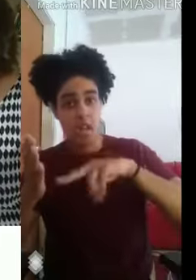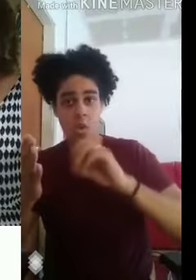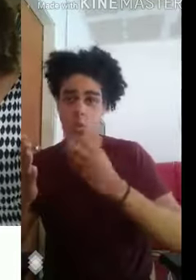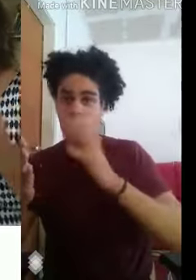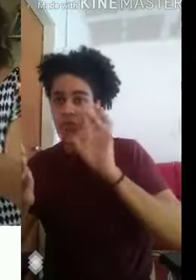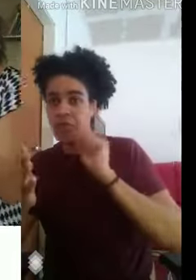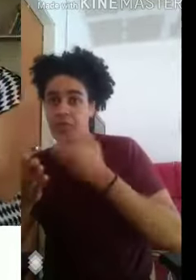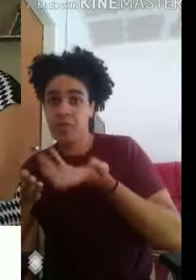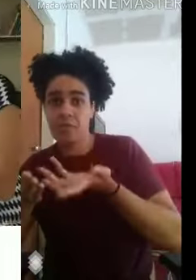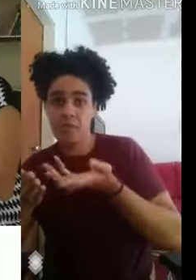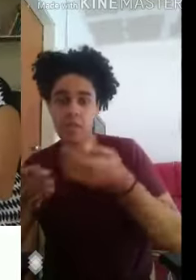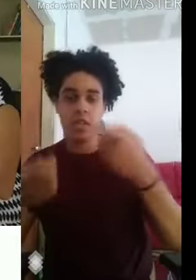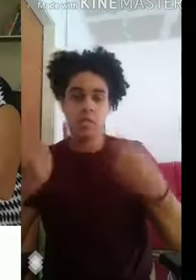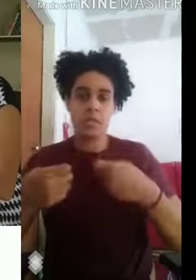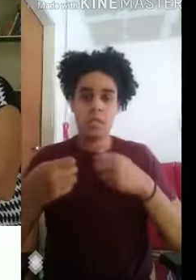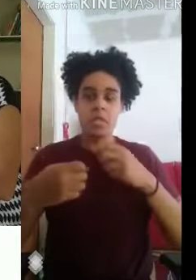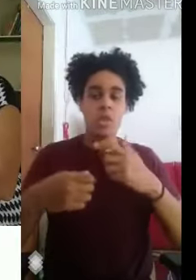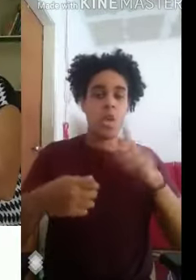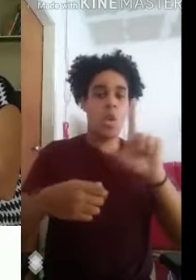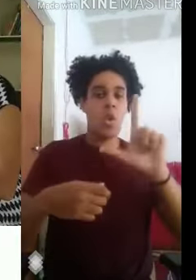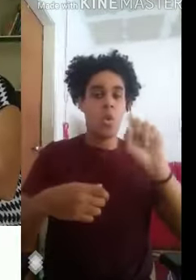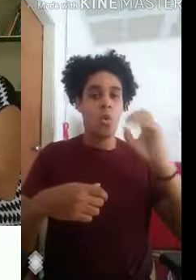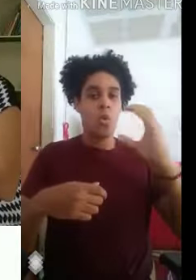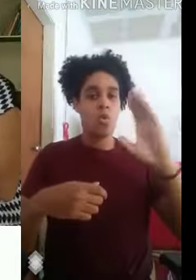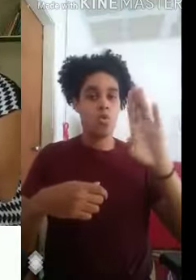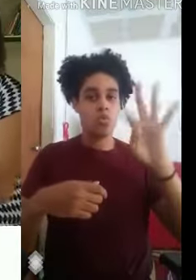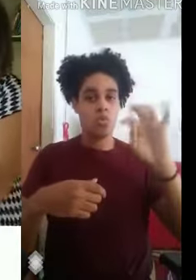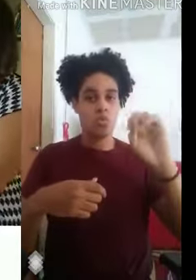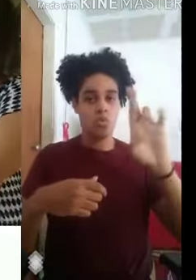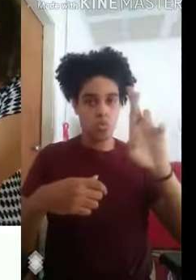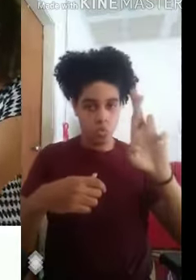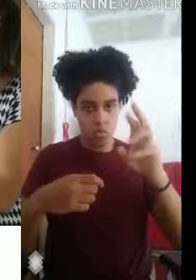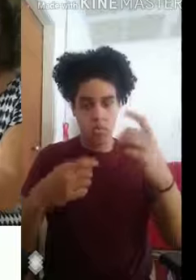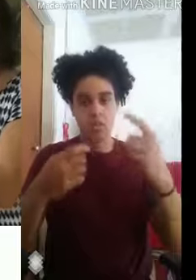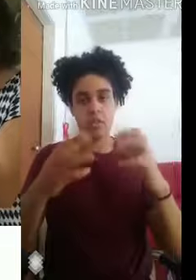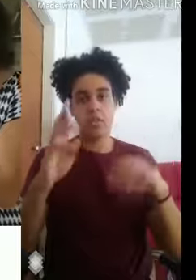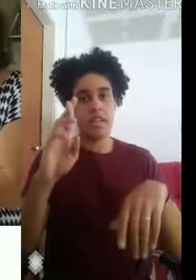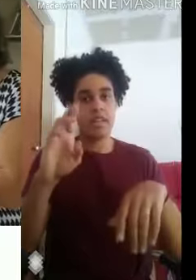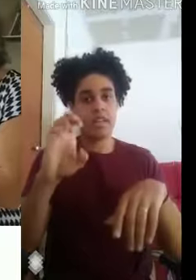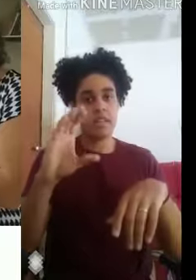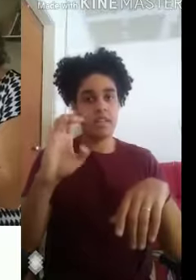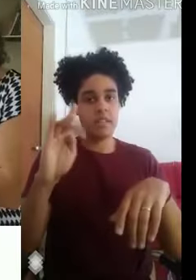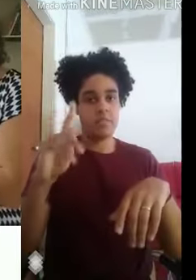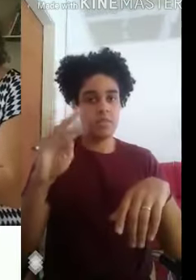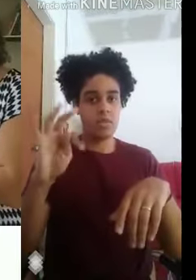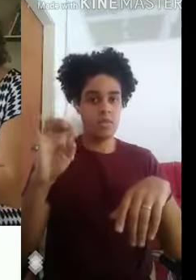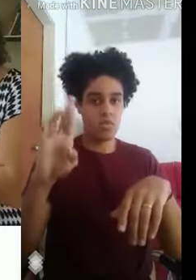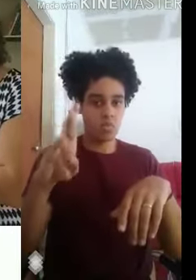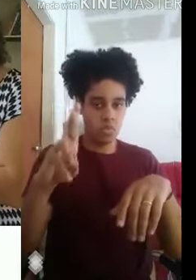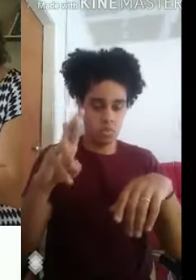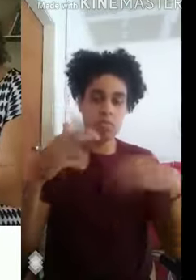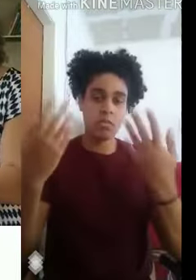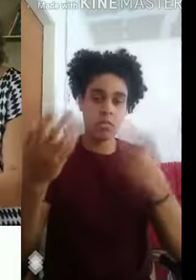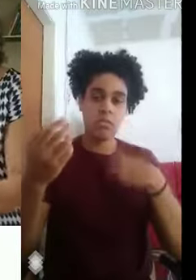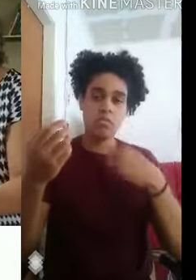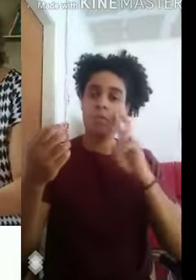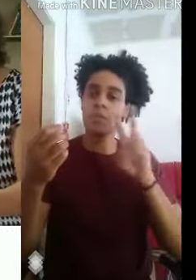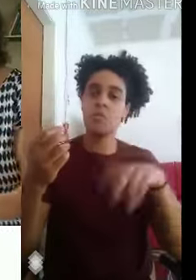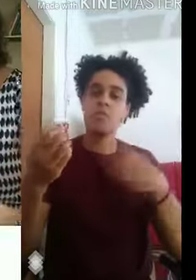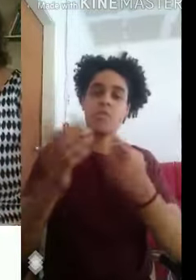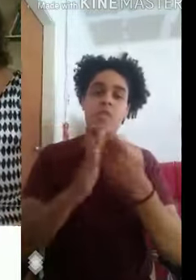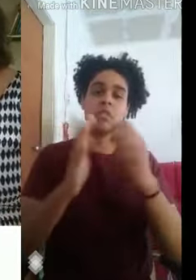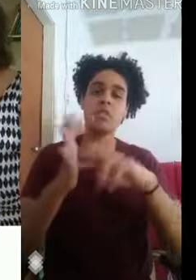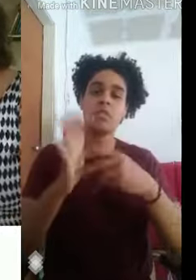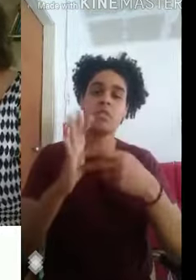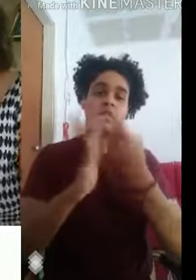o locutor e o receptor, certo? Considerando essa definição de texto, então, a gente vai